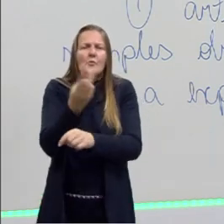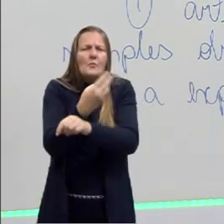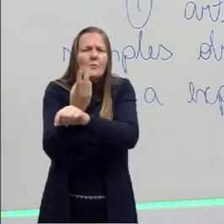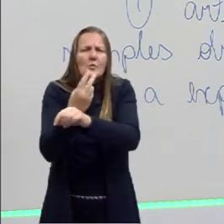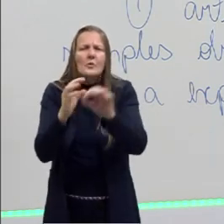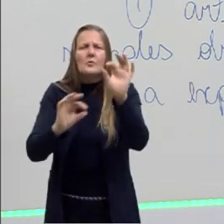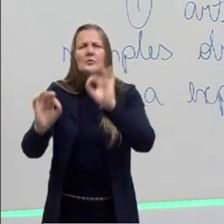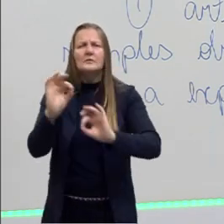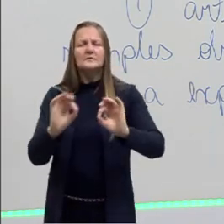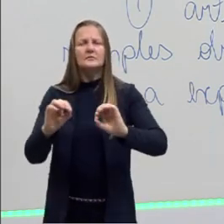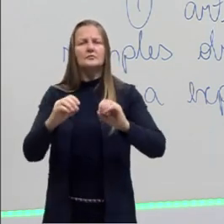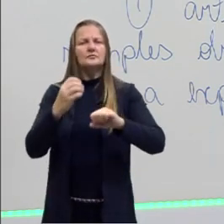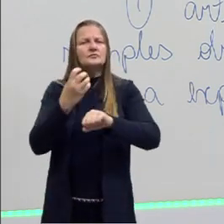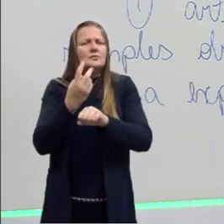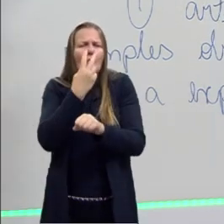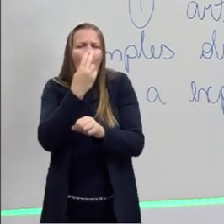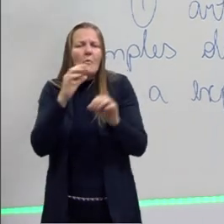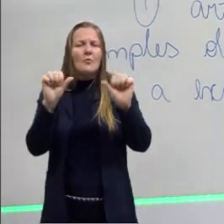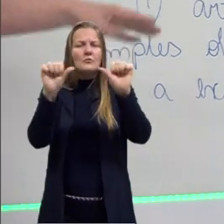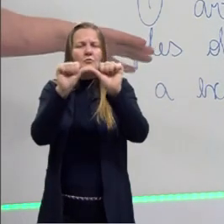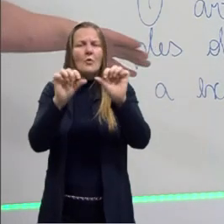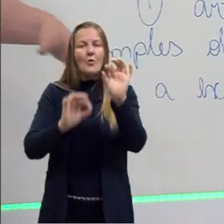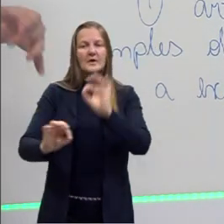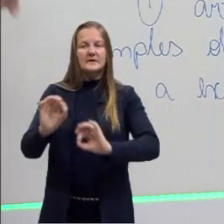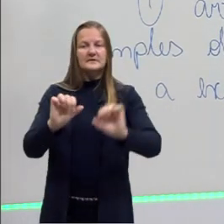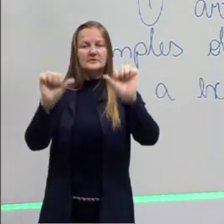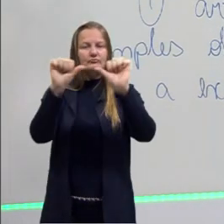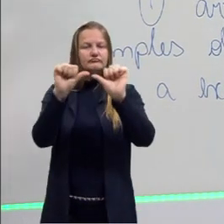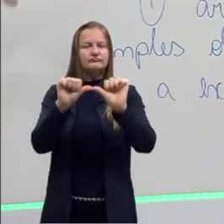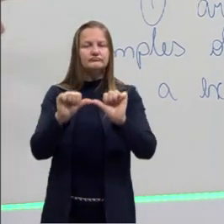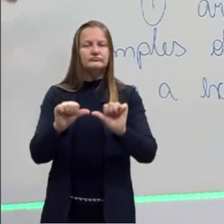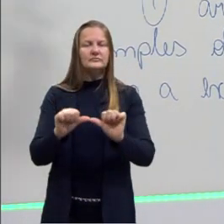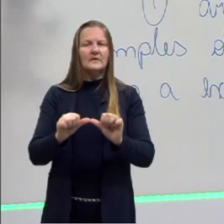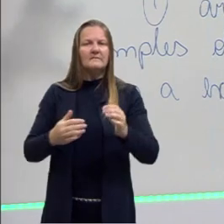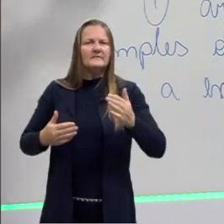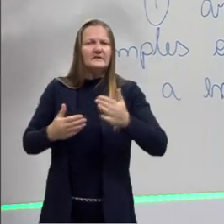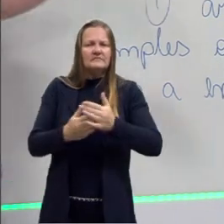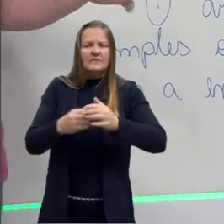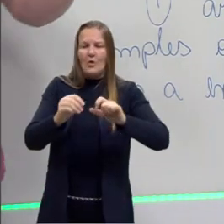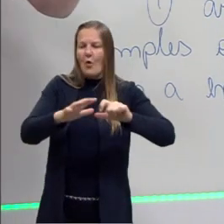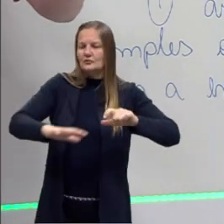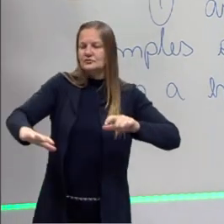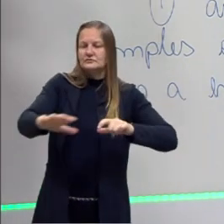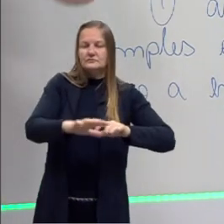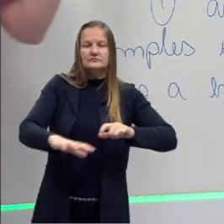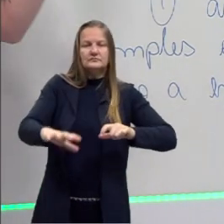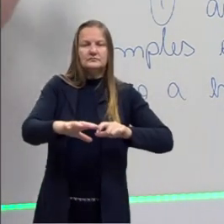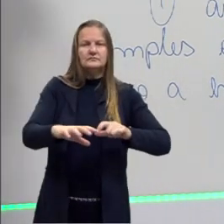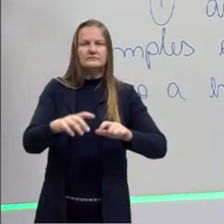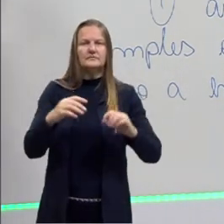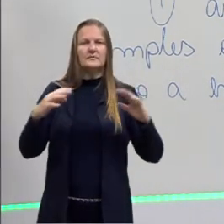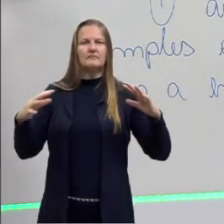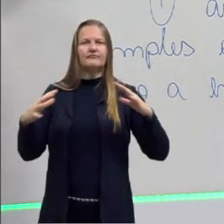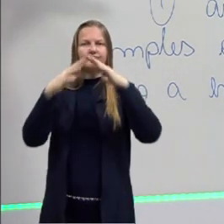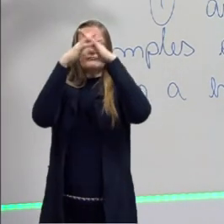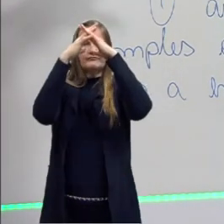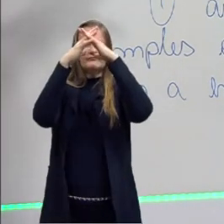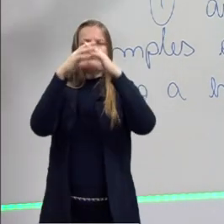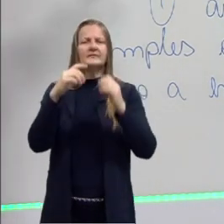uma ordem e de uma disciplina que superasse o ideal de infinitude do Espaço das cadeiras das catedrais góticas